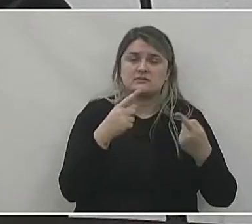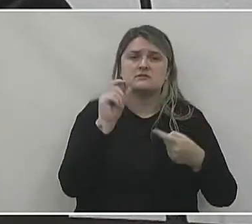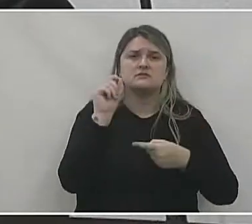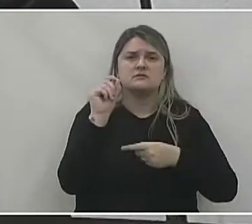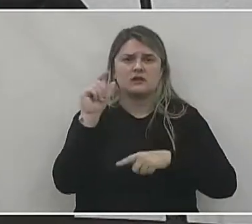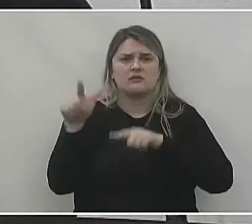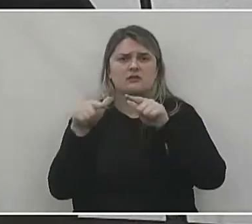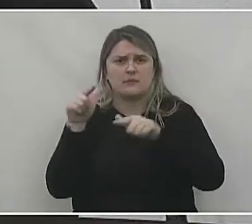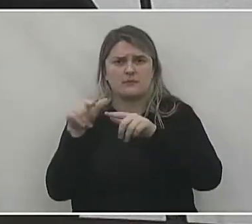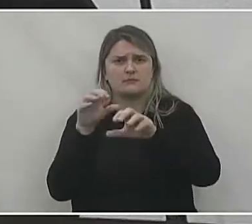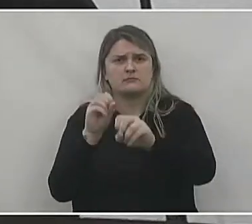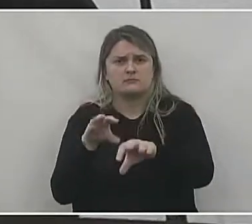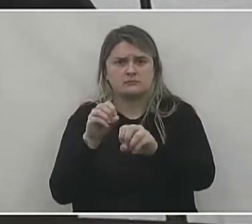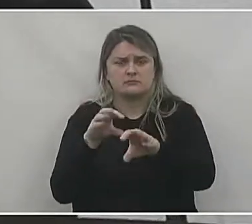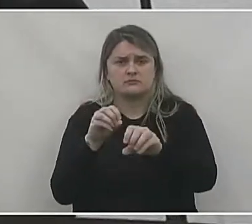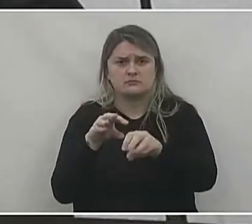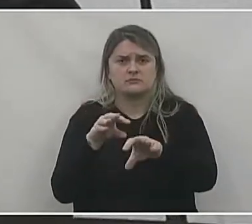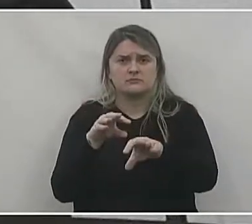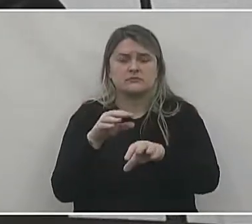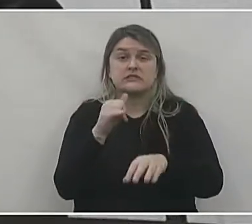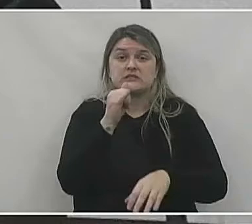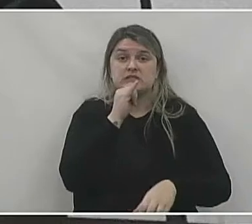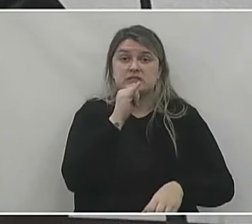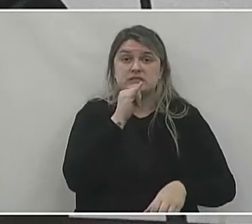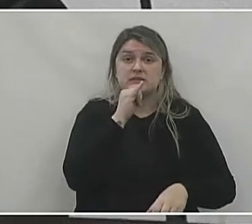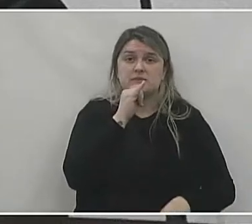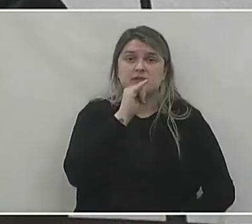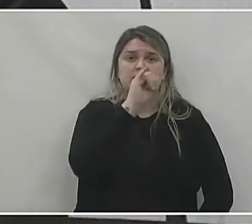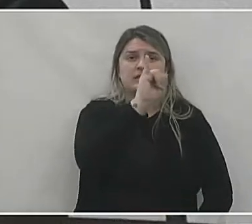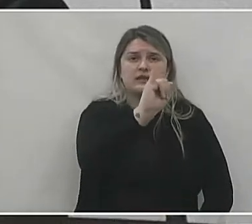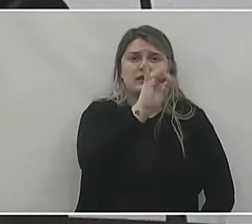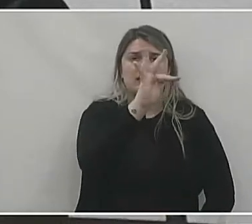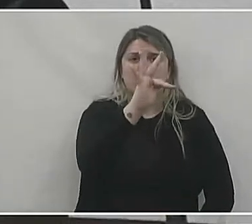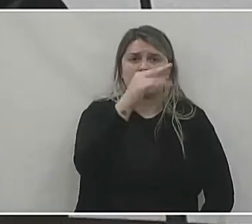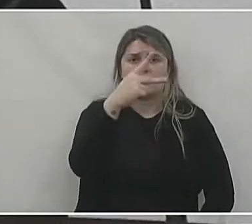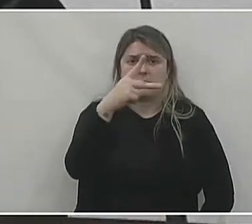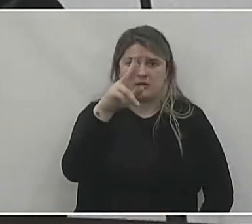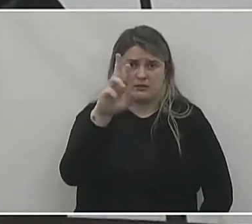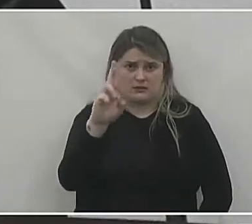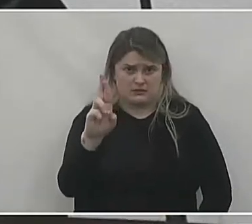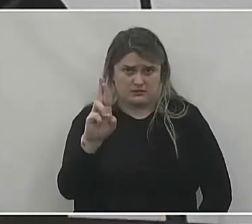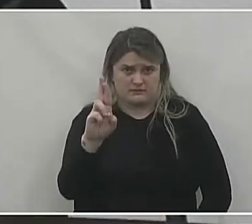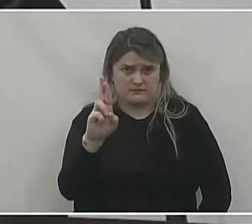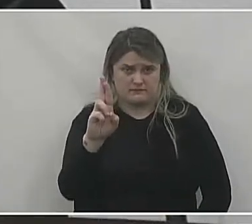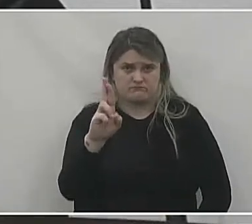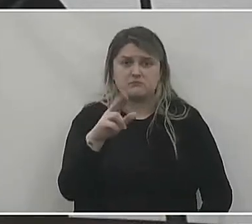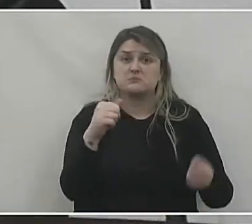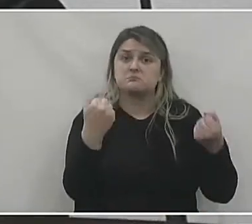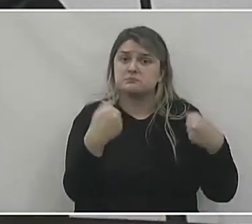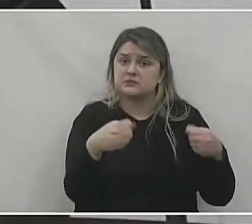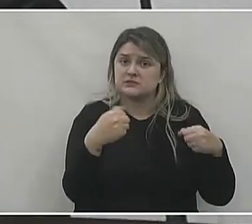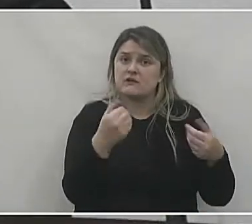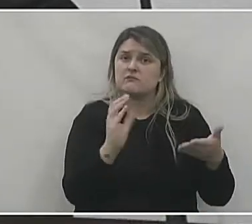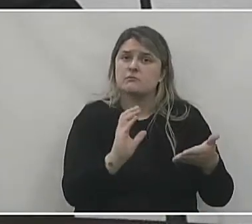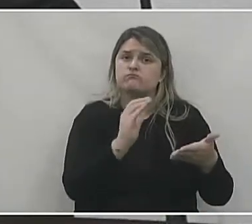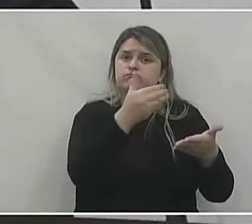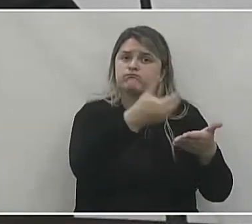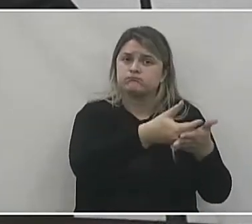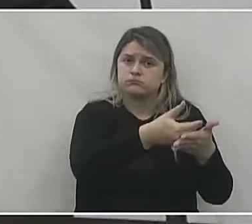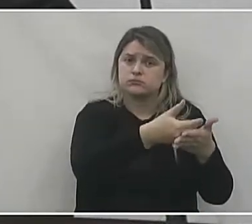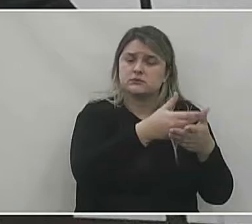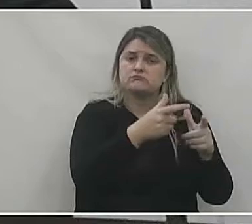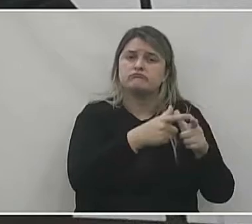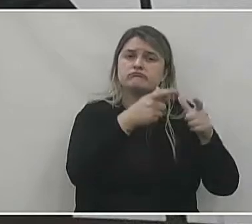trabalha com a área de educação muito, por exemplo, o IFPR. O IFPR precisava de recursos